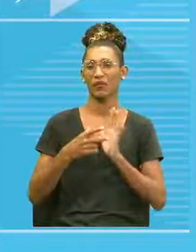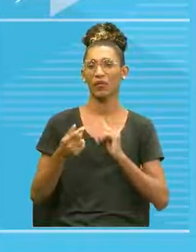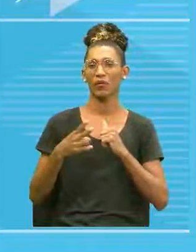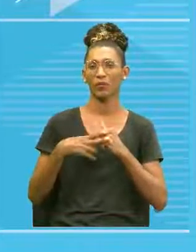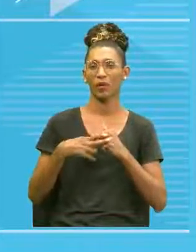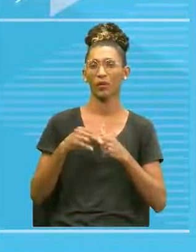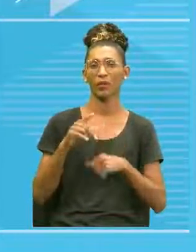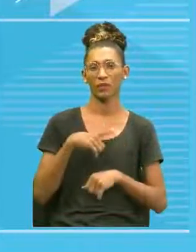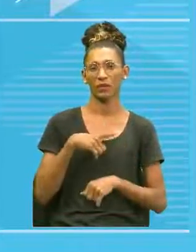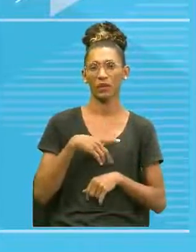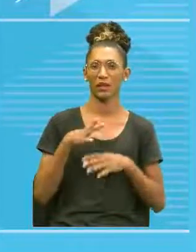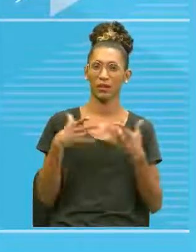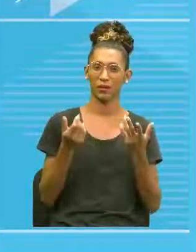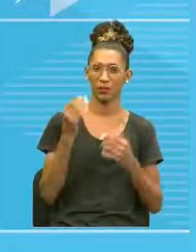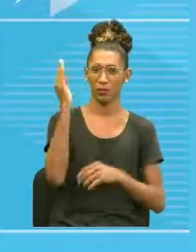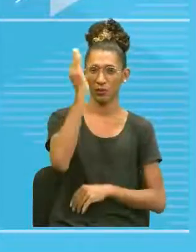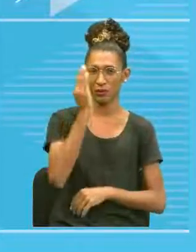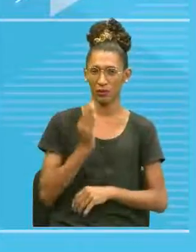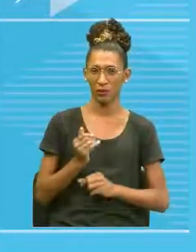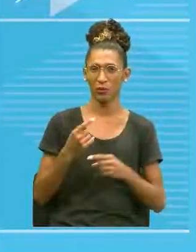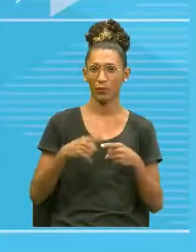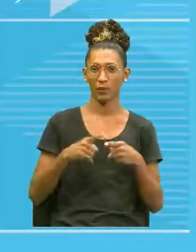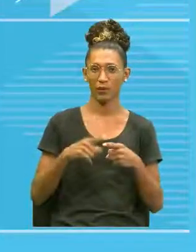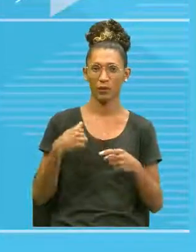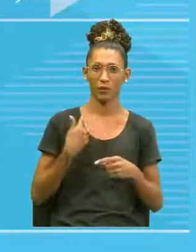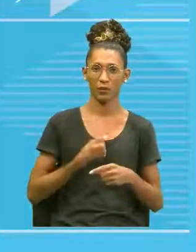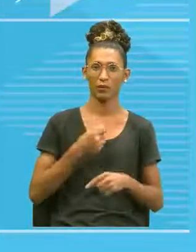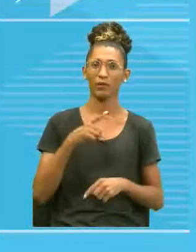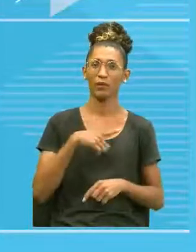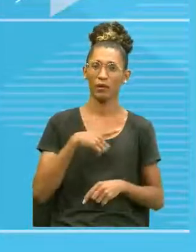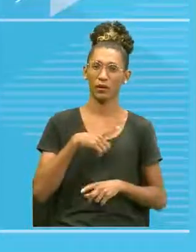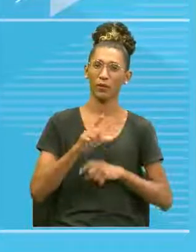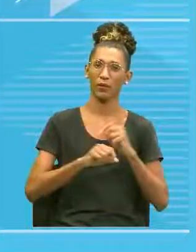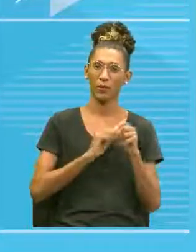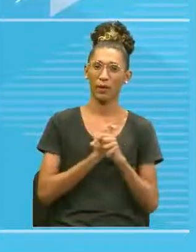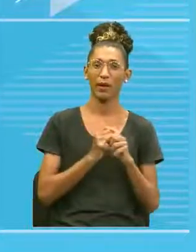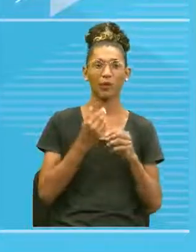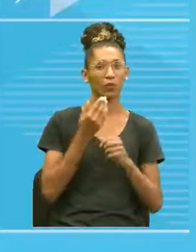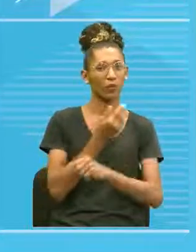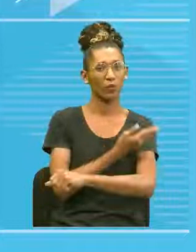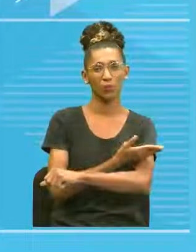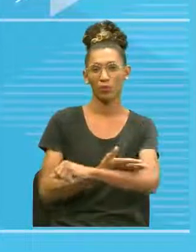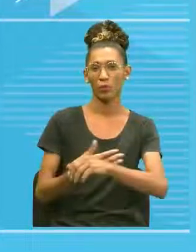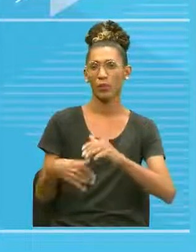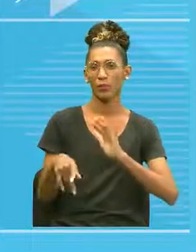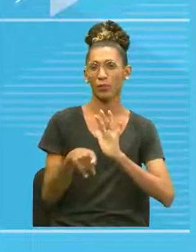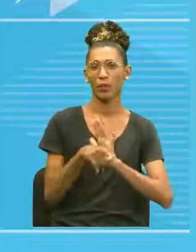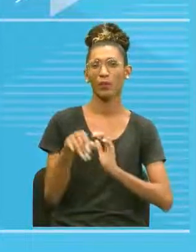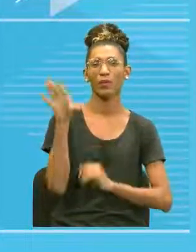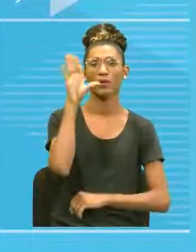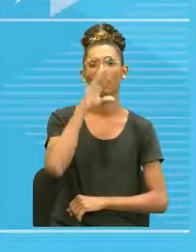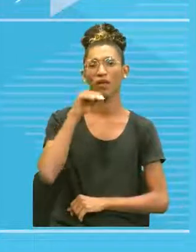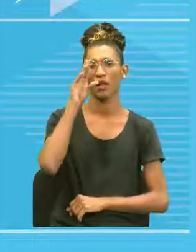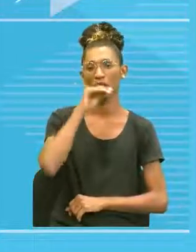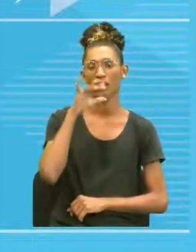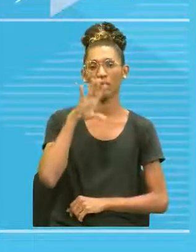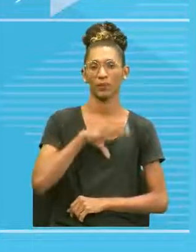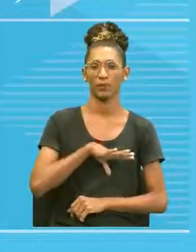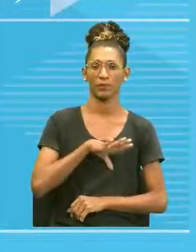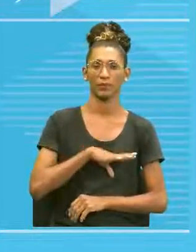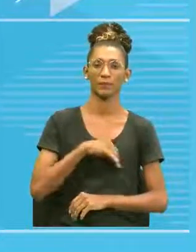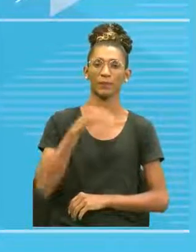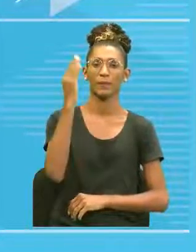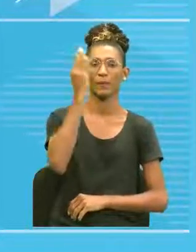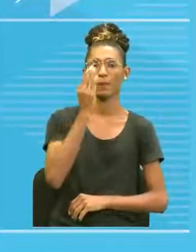comum aqui eu digo no Brasil porque a gente tem uma forma muito própria Nossa de falar o português né no Brasil